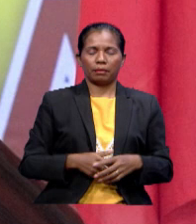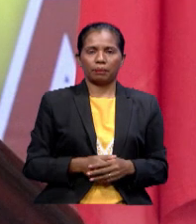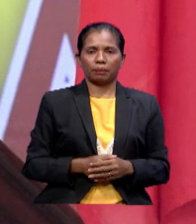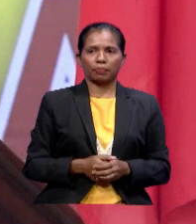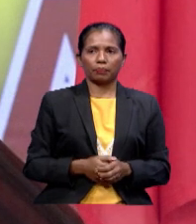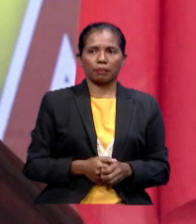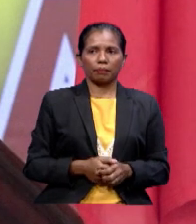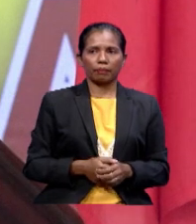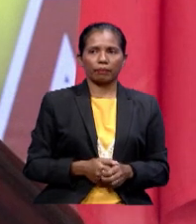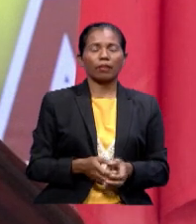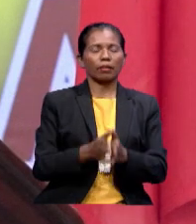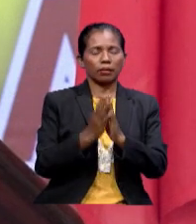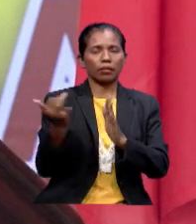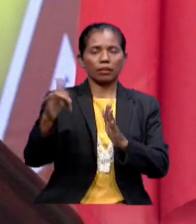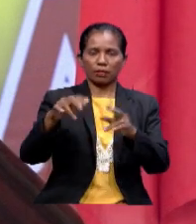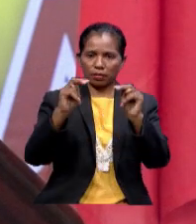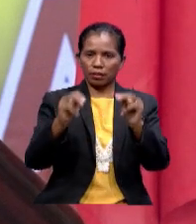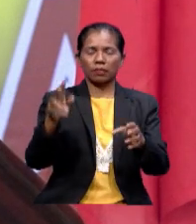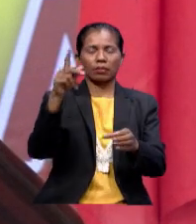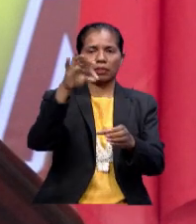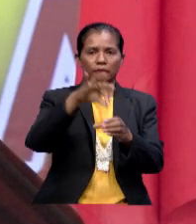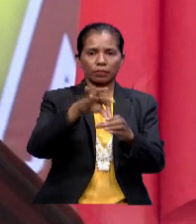Está a dizer que se tem que votar.